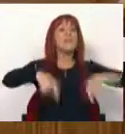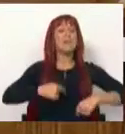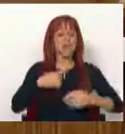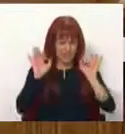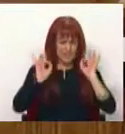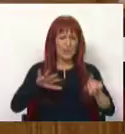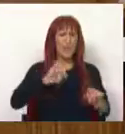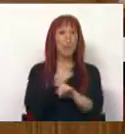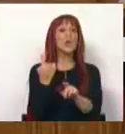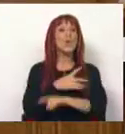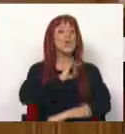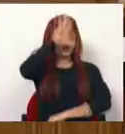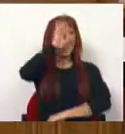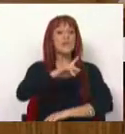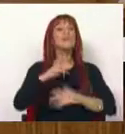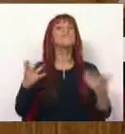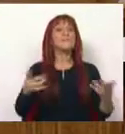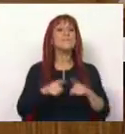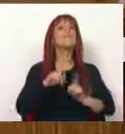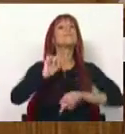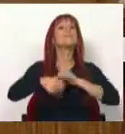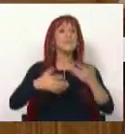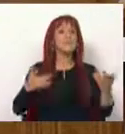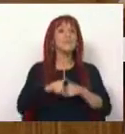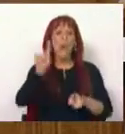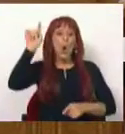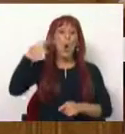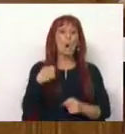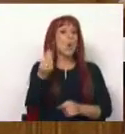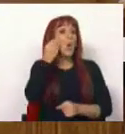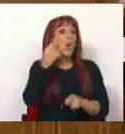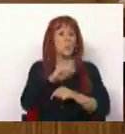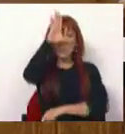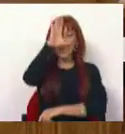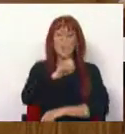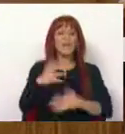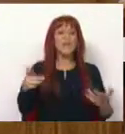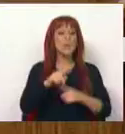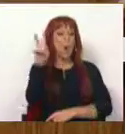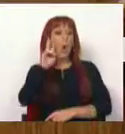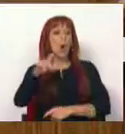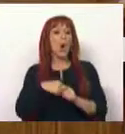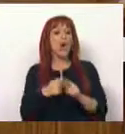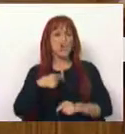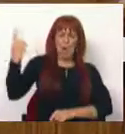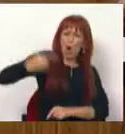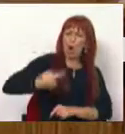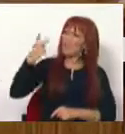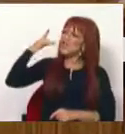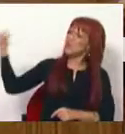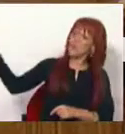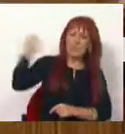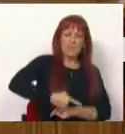estamos certos de outra coisa, Sr. Ministro, é que se não fosse a forma como o Governo olha para as imposições